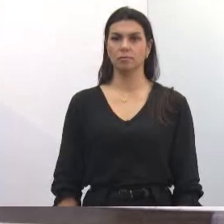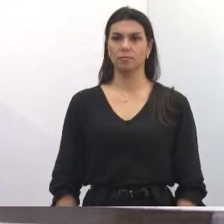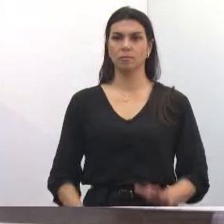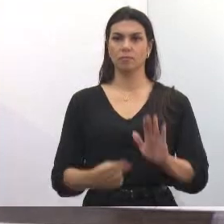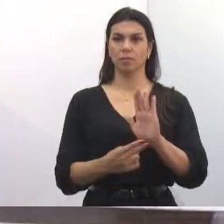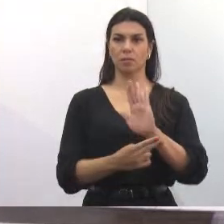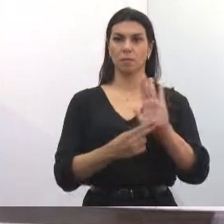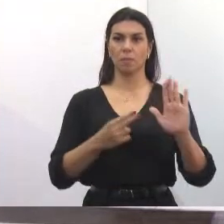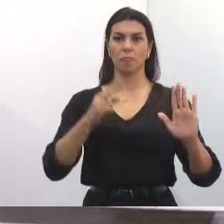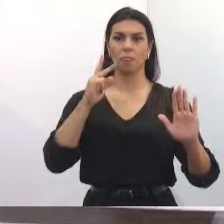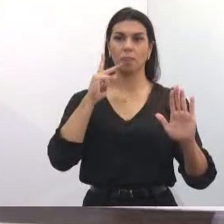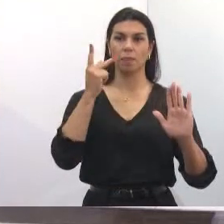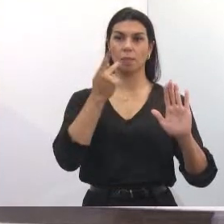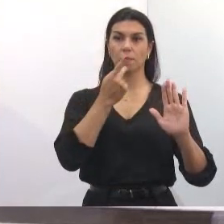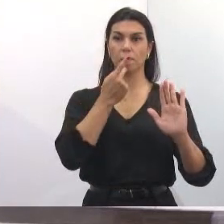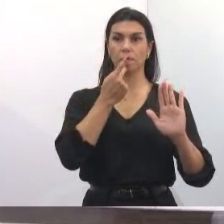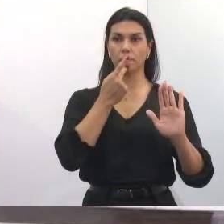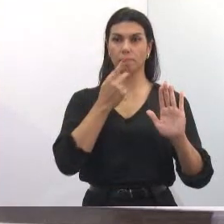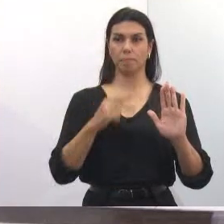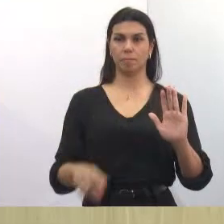Autoria, vereador Hernani Barreto.